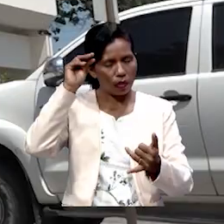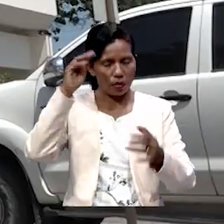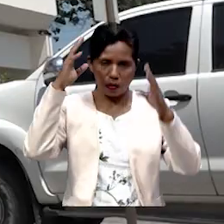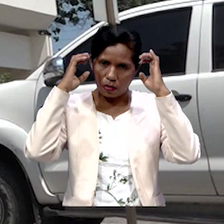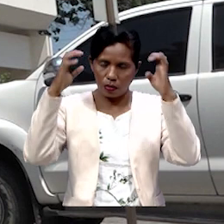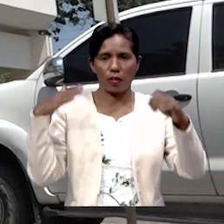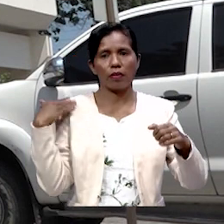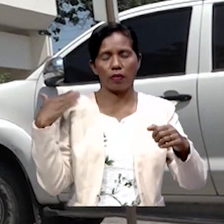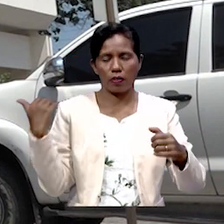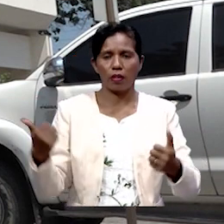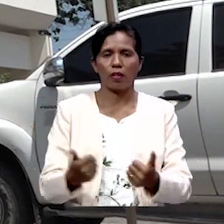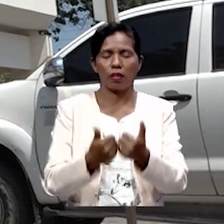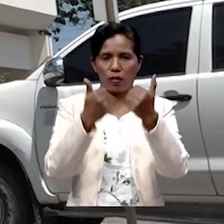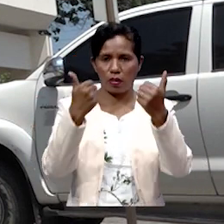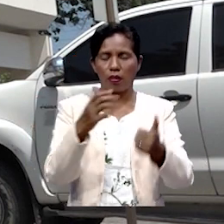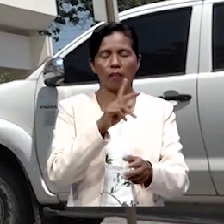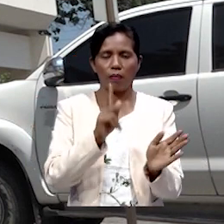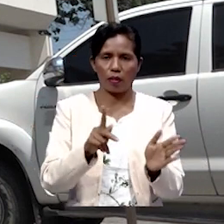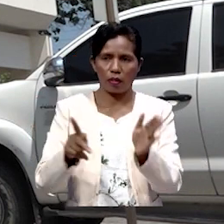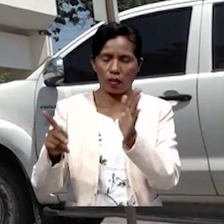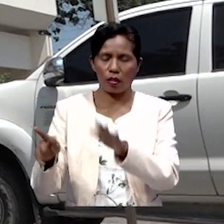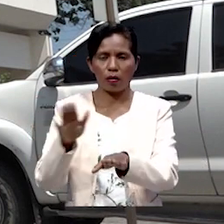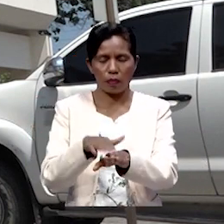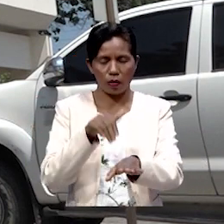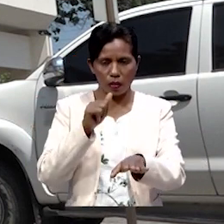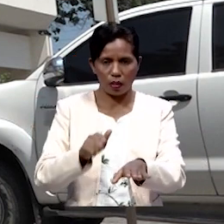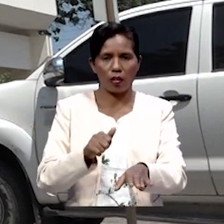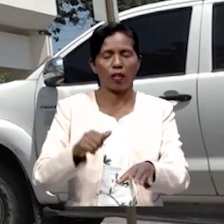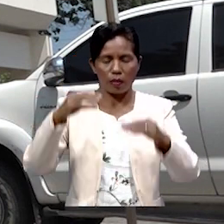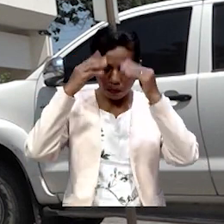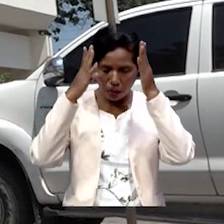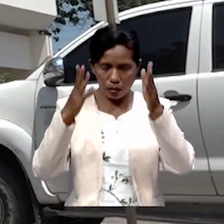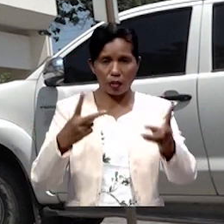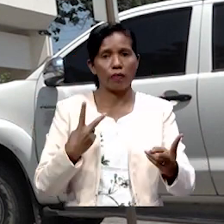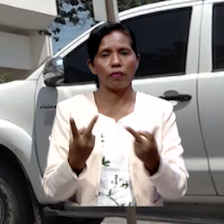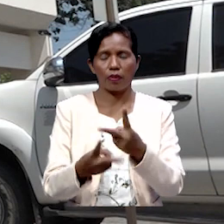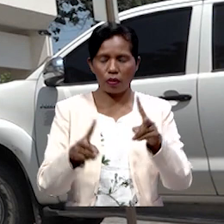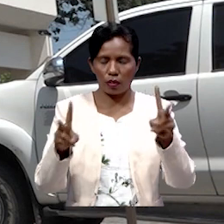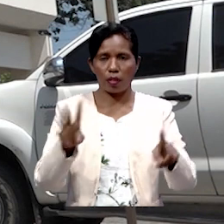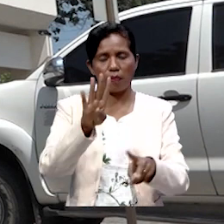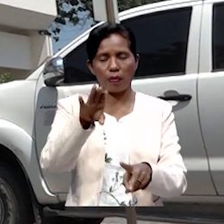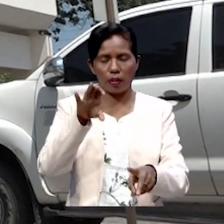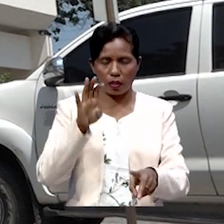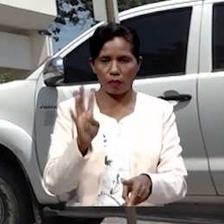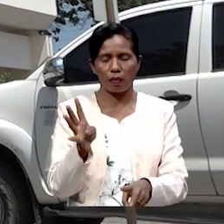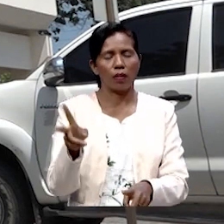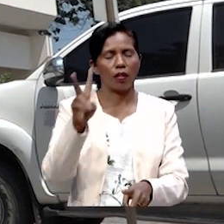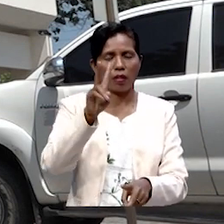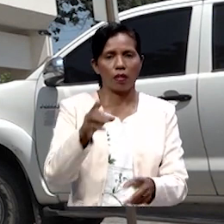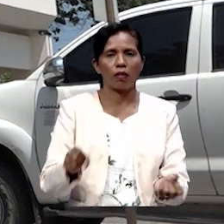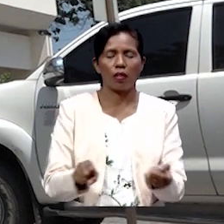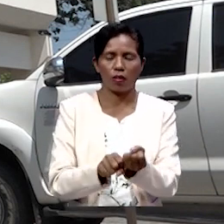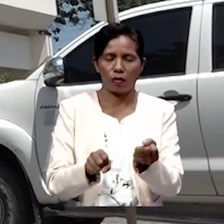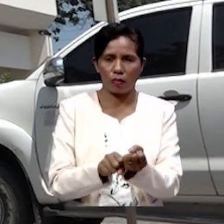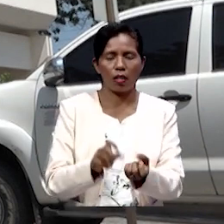Educação, Juventude e Desporto, planeia ato recruta tam professor voluntário ato satat nulo resinhat, ou de apoio ao programa